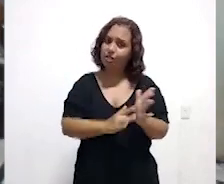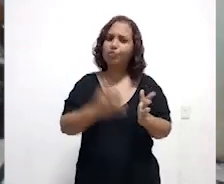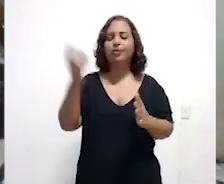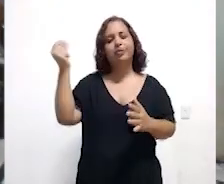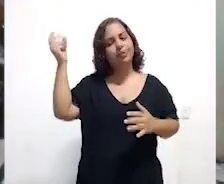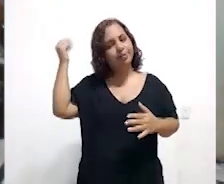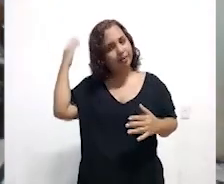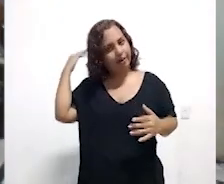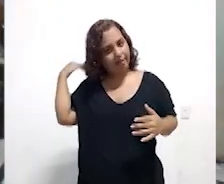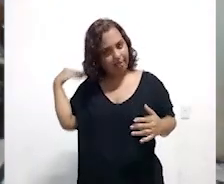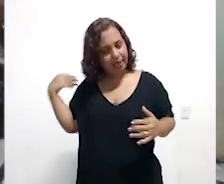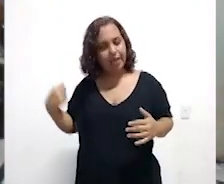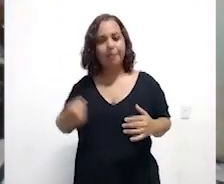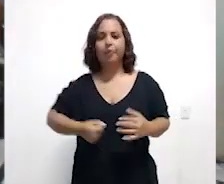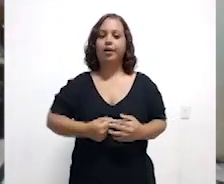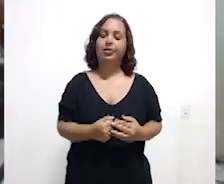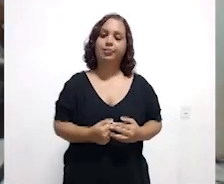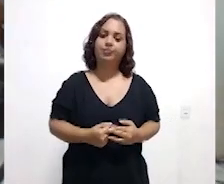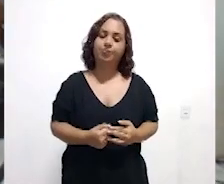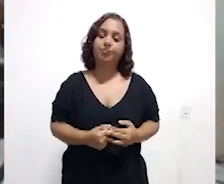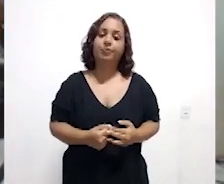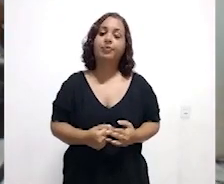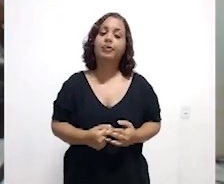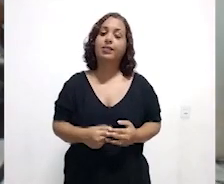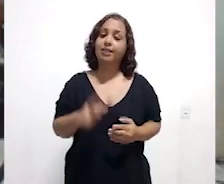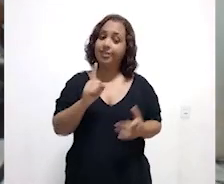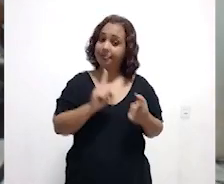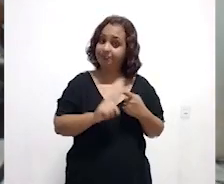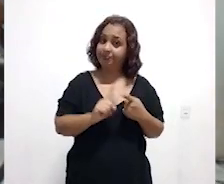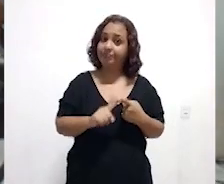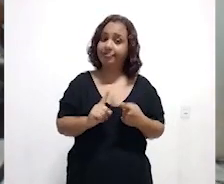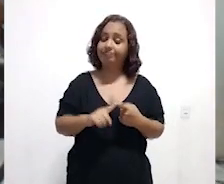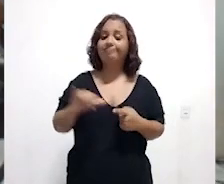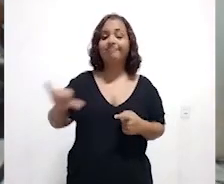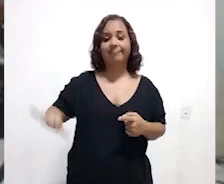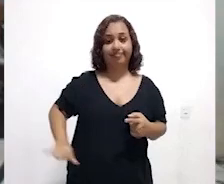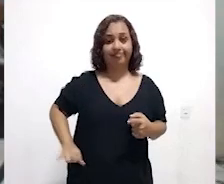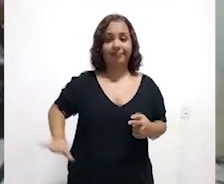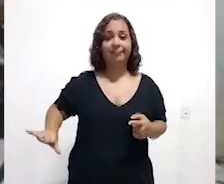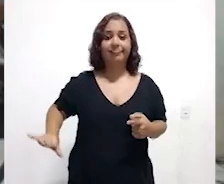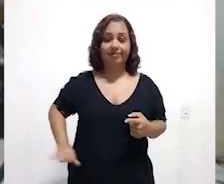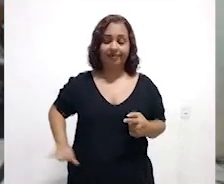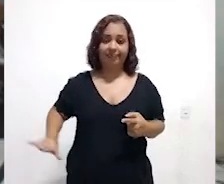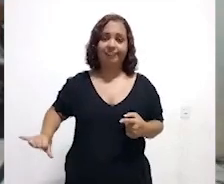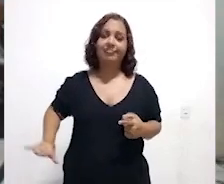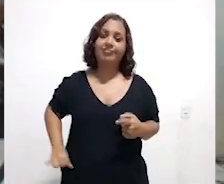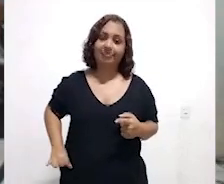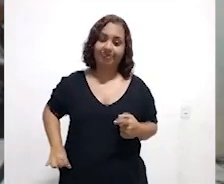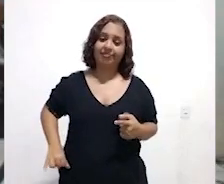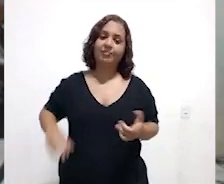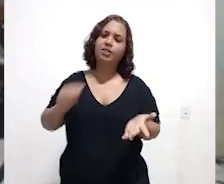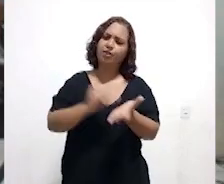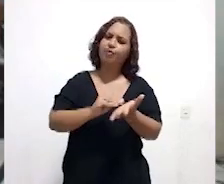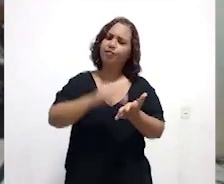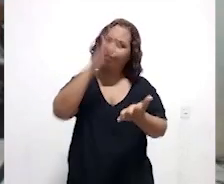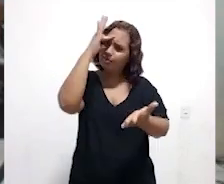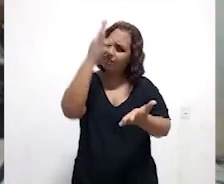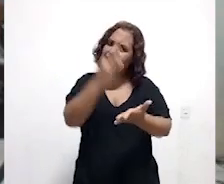época, ele também sofre com falta de fé.